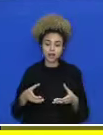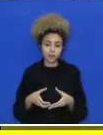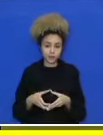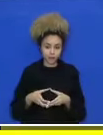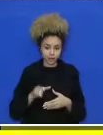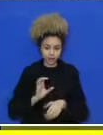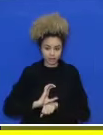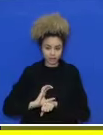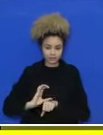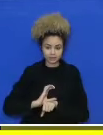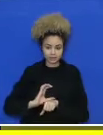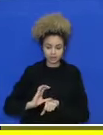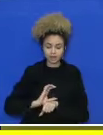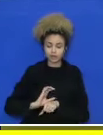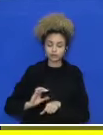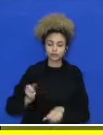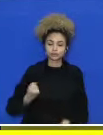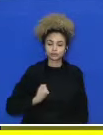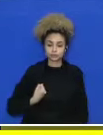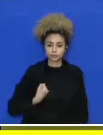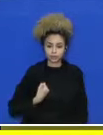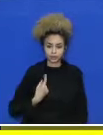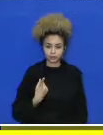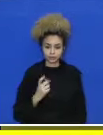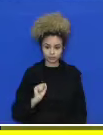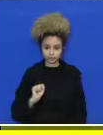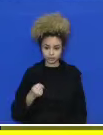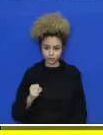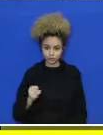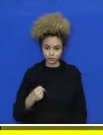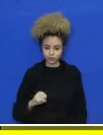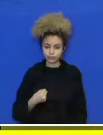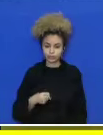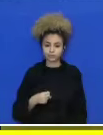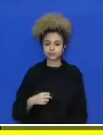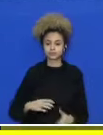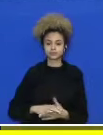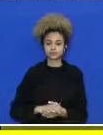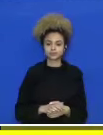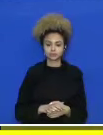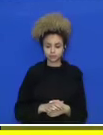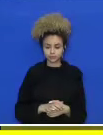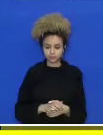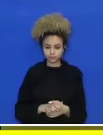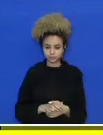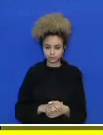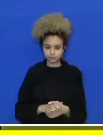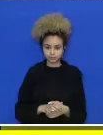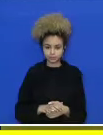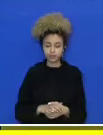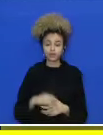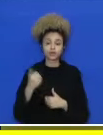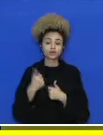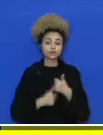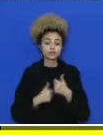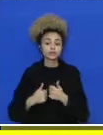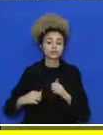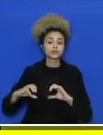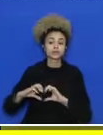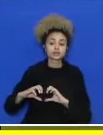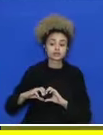Bola cinza, número 18. Cinza, 18. E o time